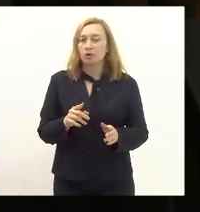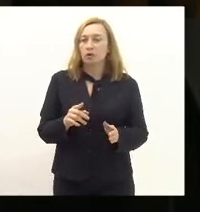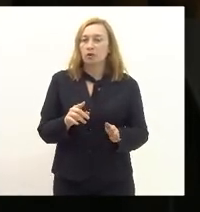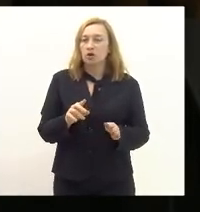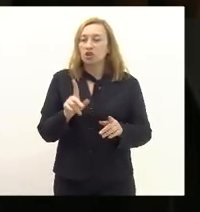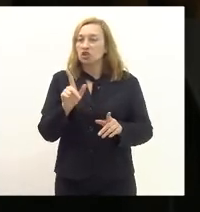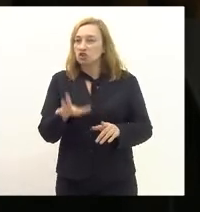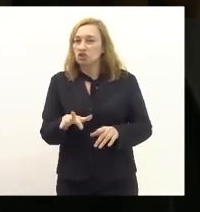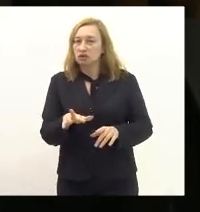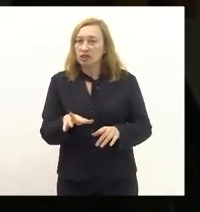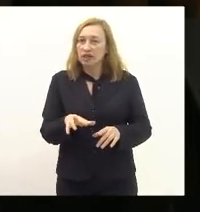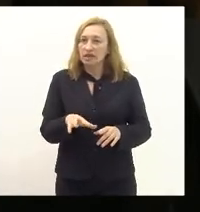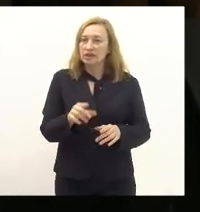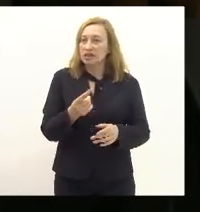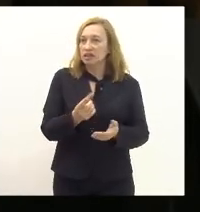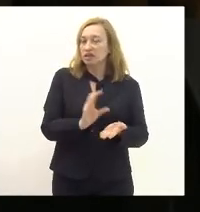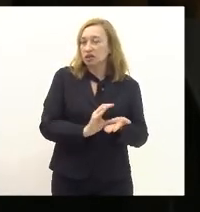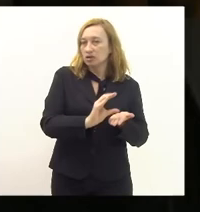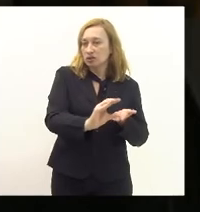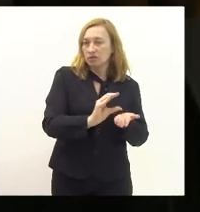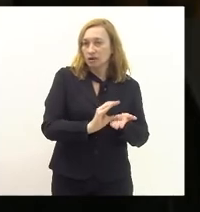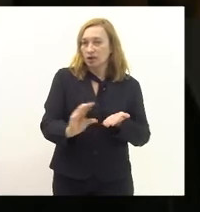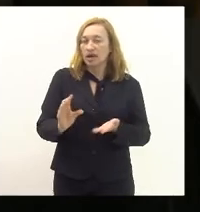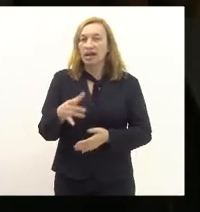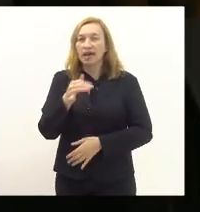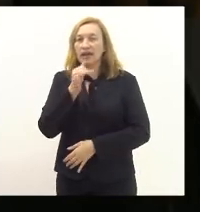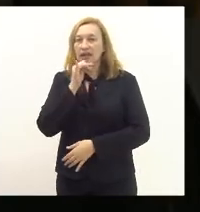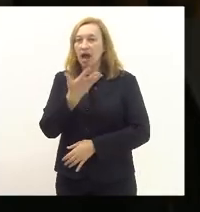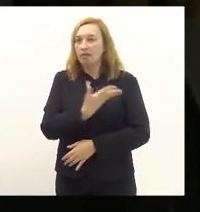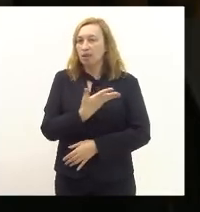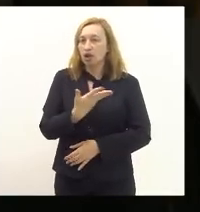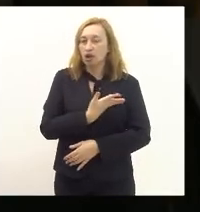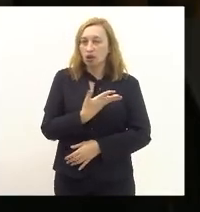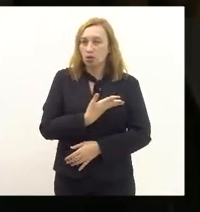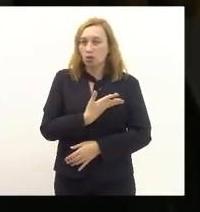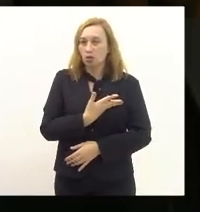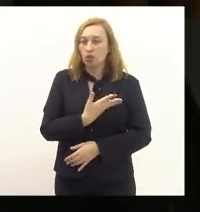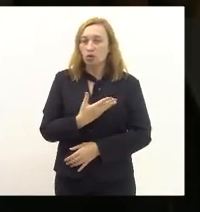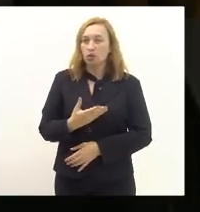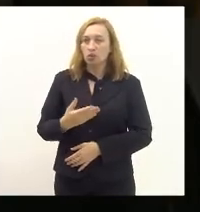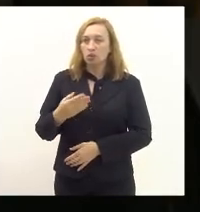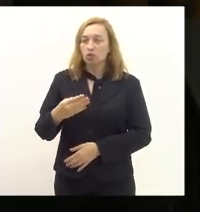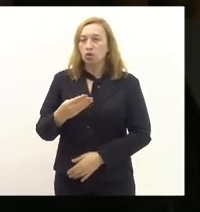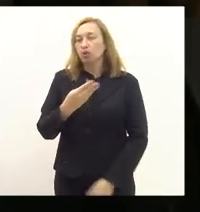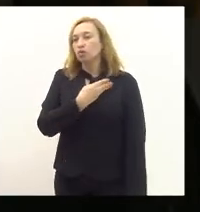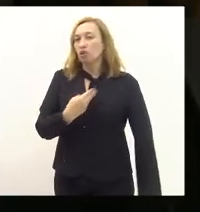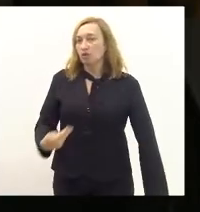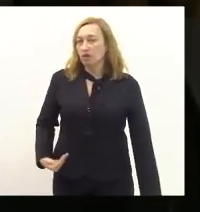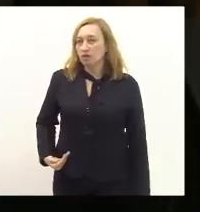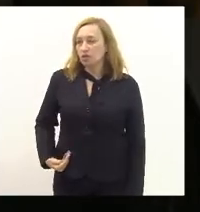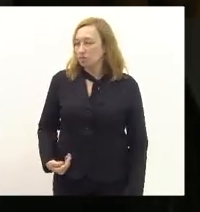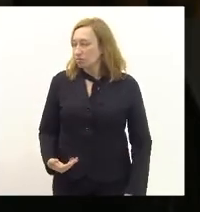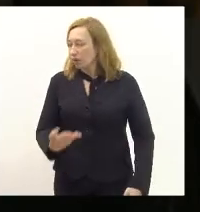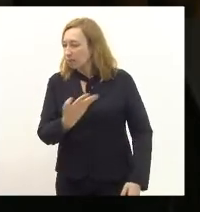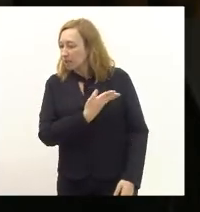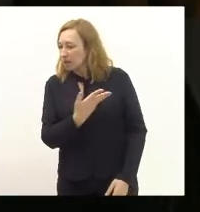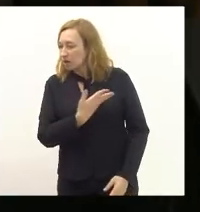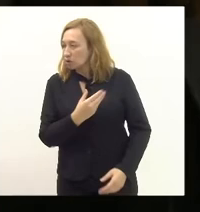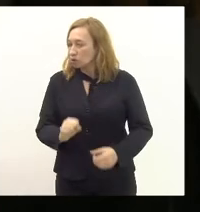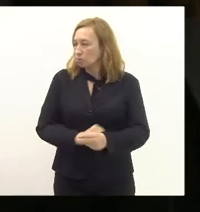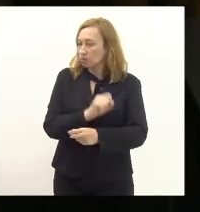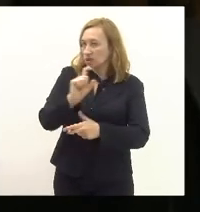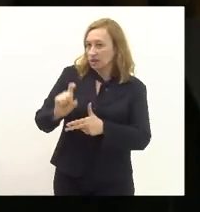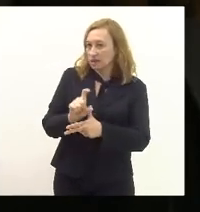pode ter a preferência dos amigos do rei. Eu sou amigo do governador, eu sou amigo do Poder Executivo e vou